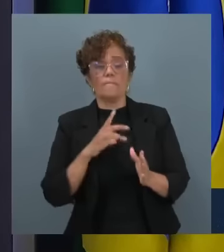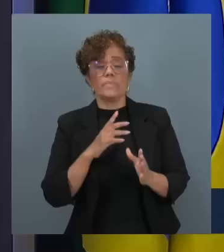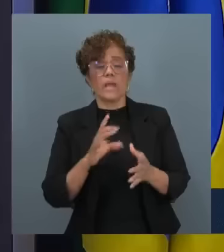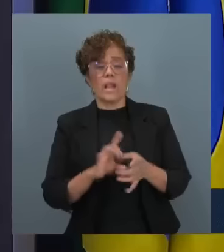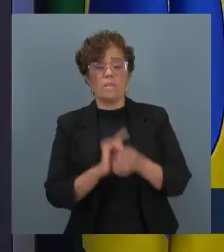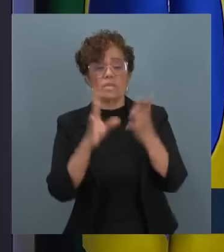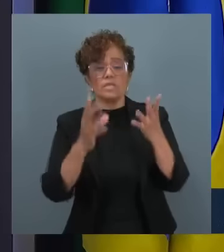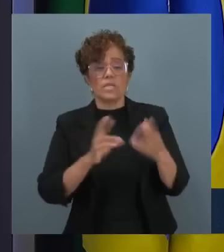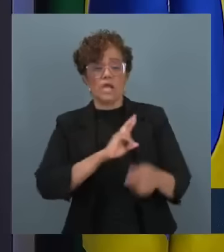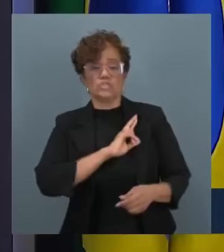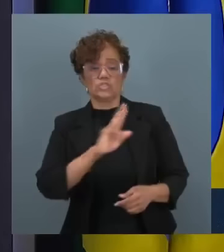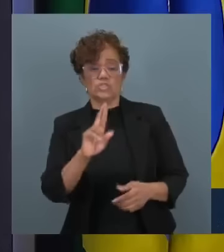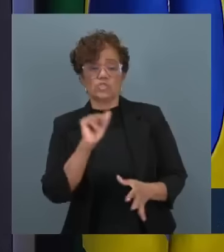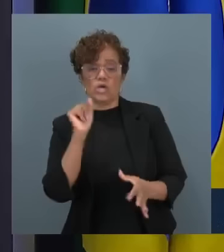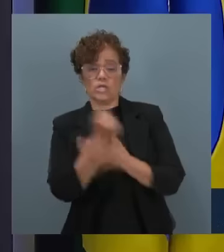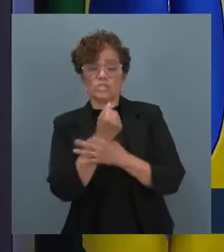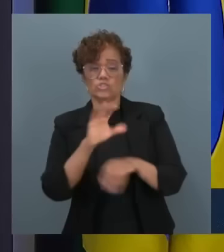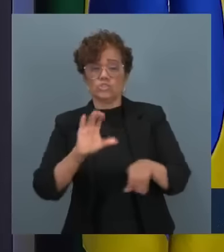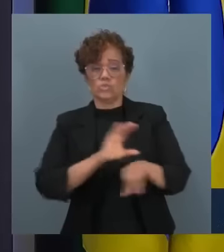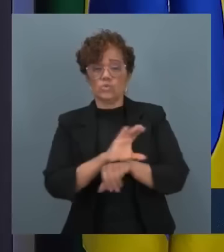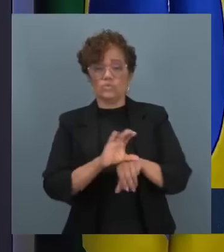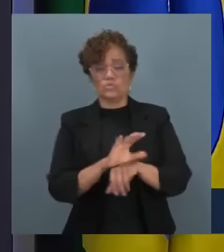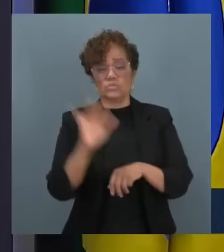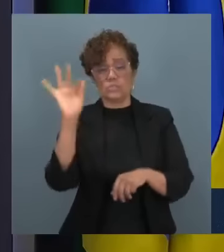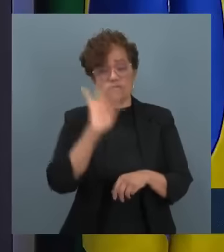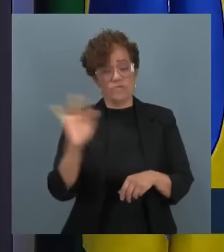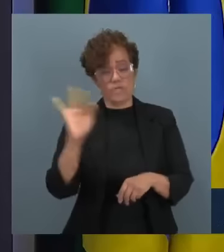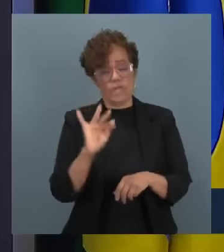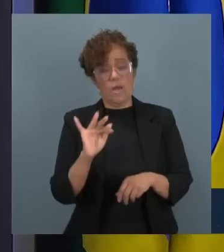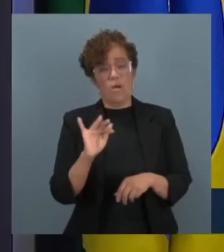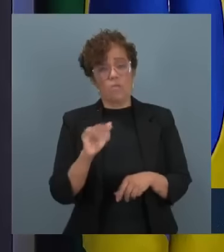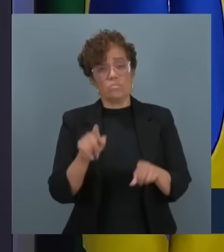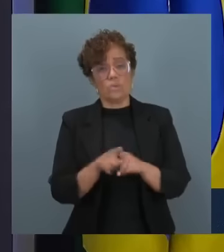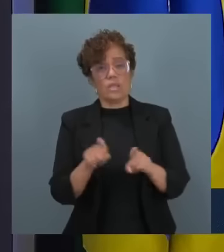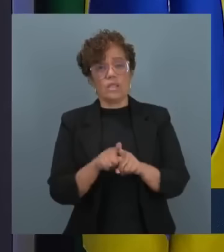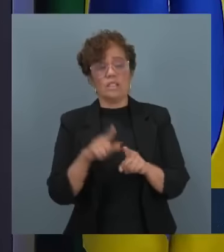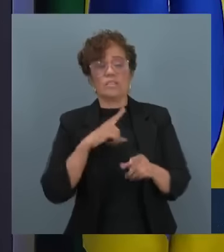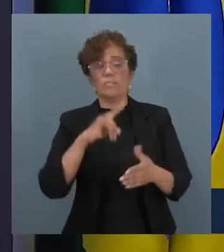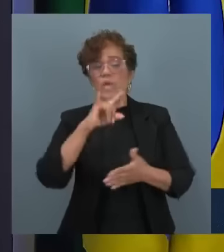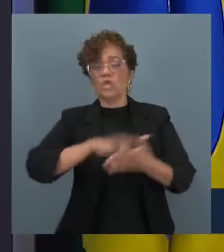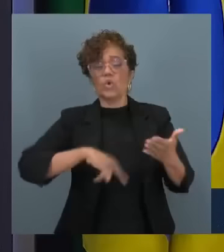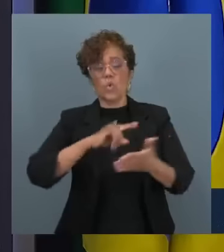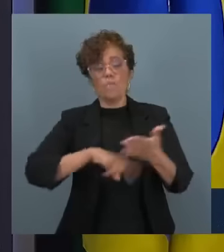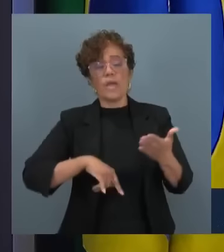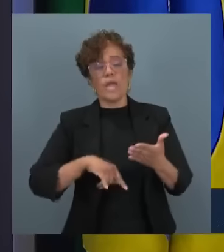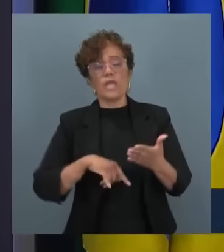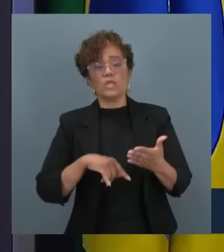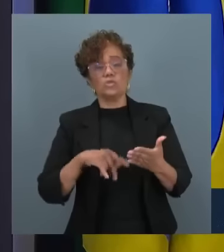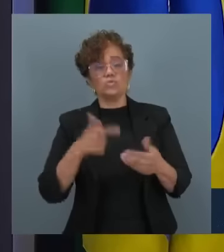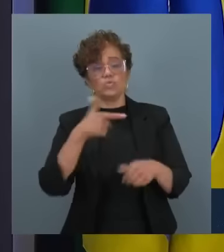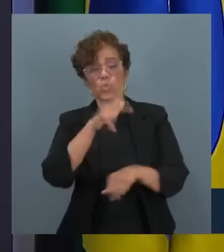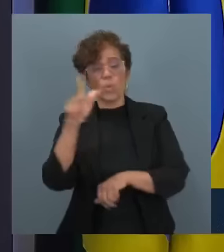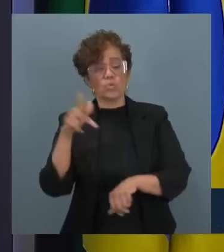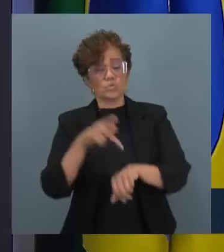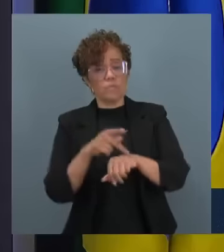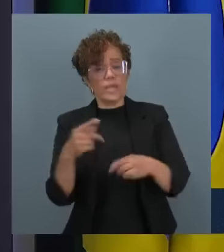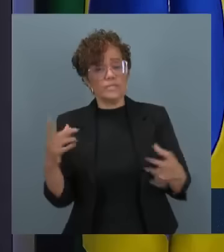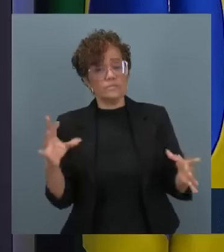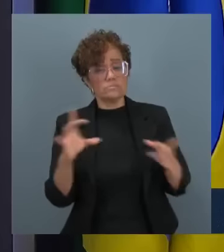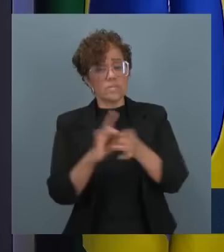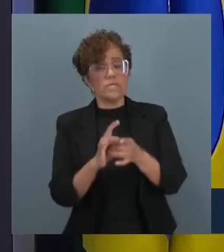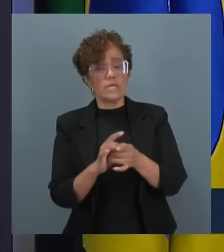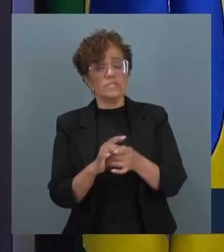religiosa, garantido pela Constituição Federal e por tratados internacionais, do qual o Brasil é parte. E mais